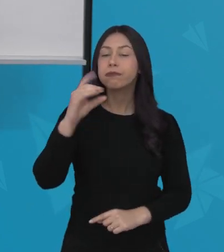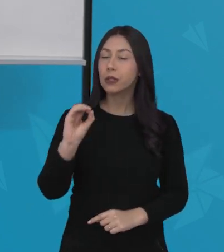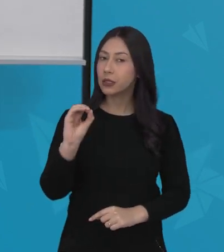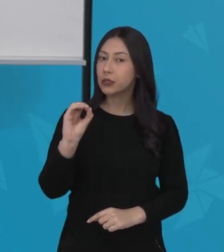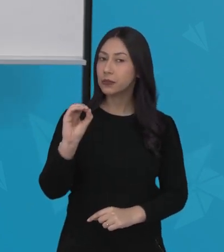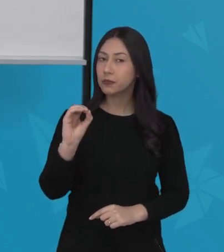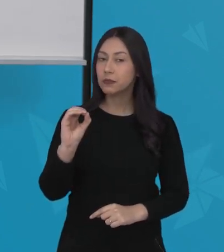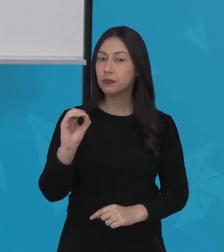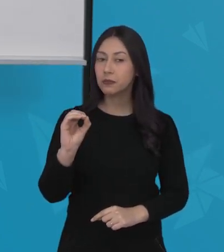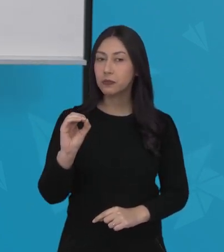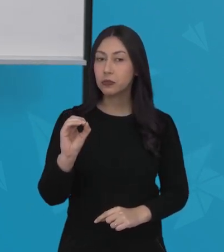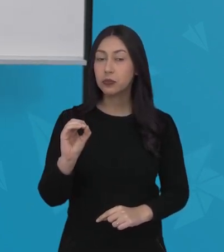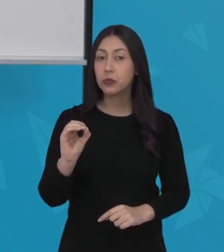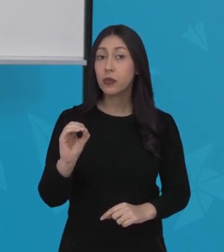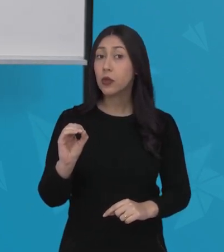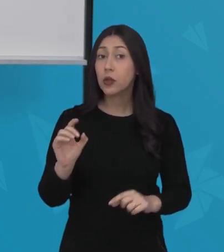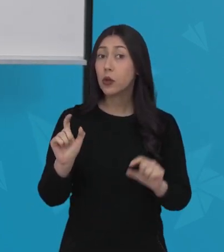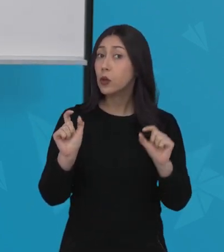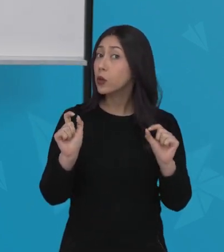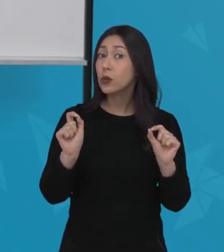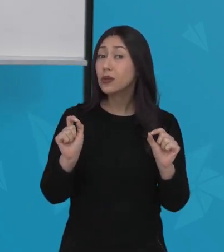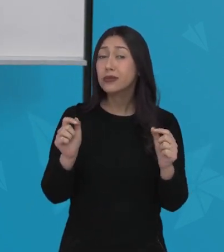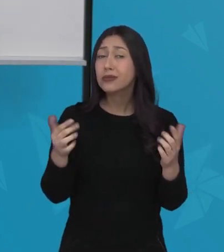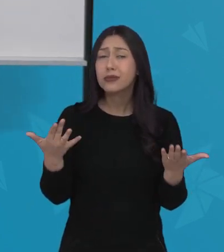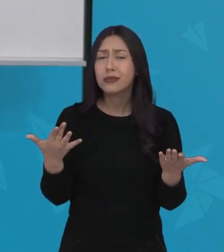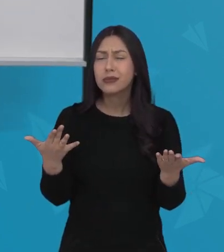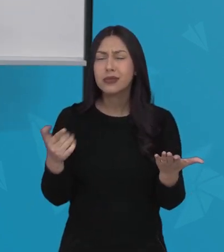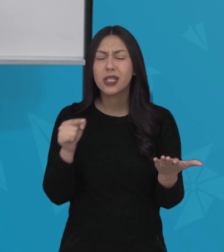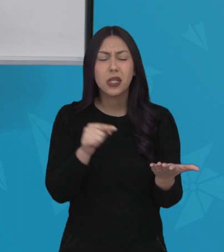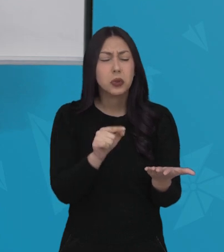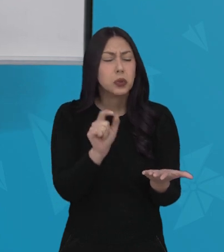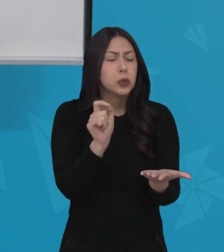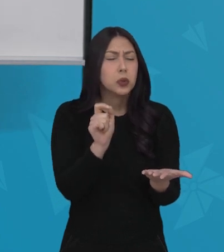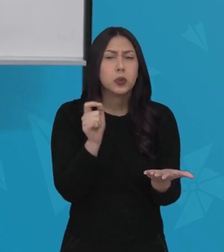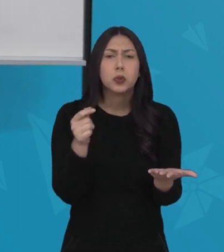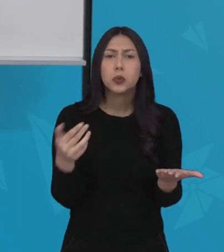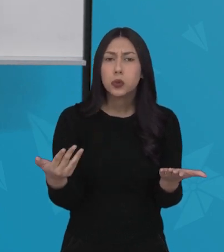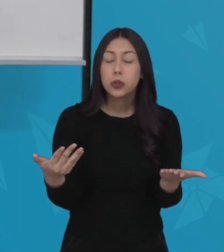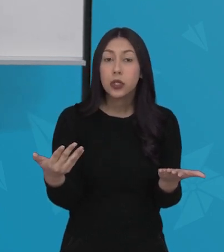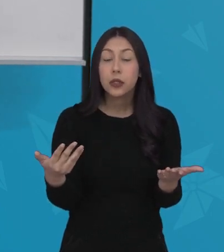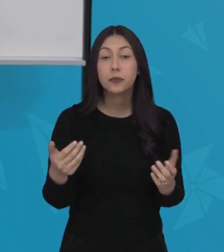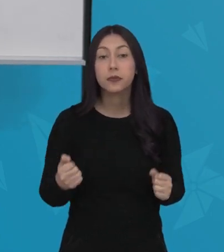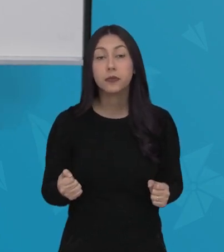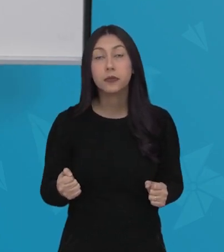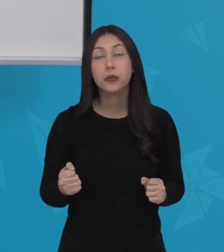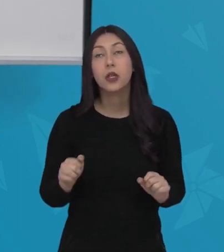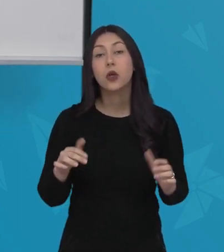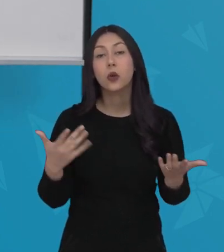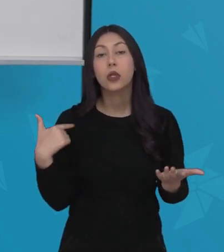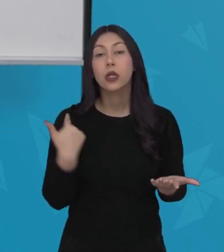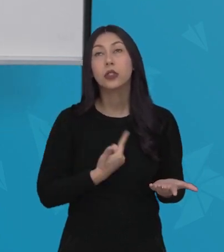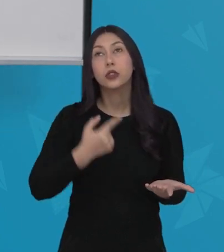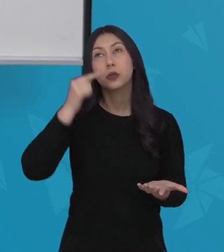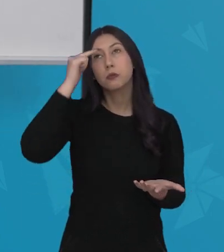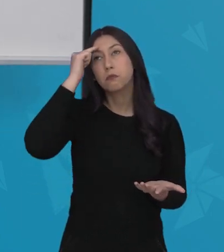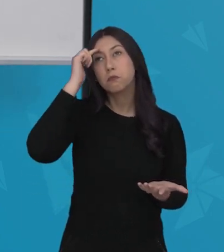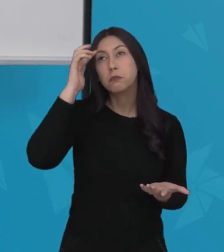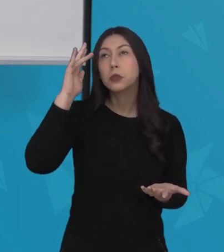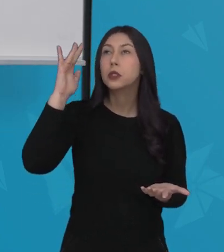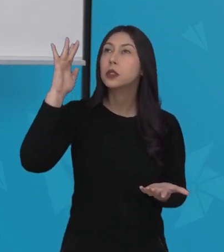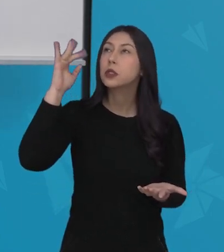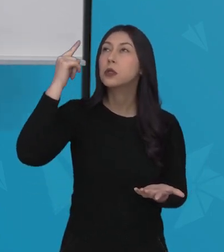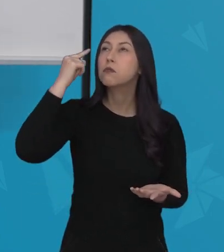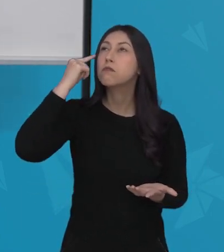científica. Perfeito? O que acontece? O que é essa tal de notação científica? Quando a gente pensa na gama de atuação